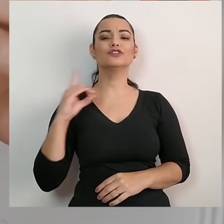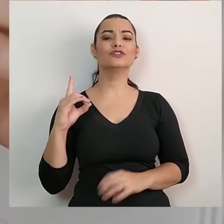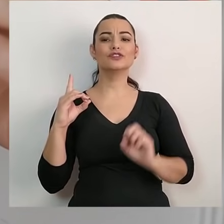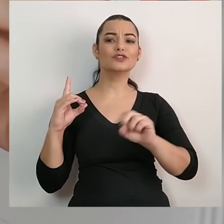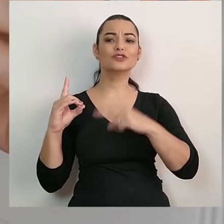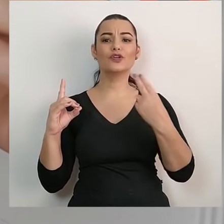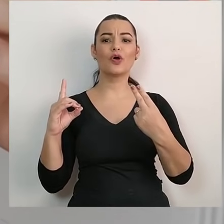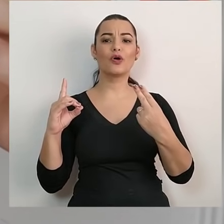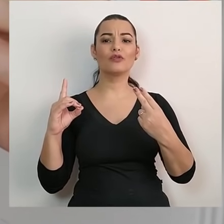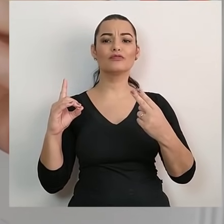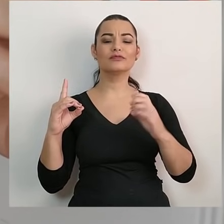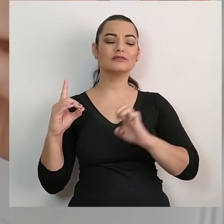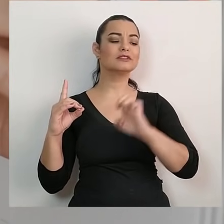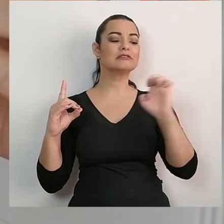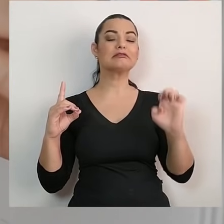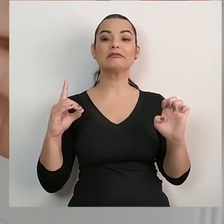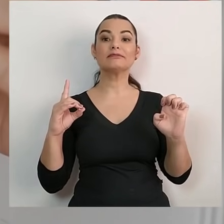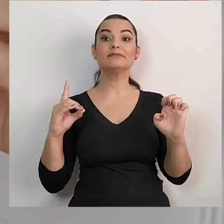da esquerda.